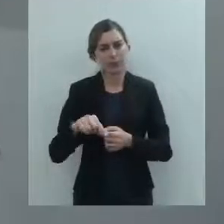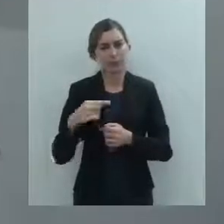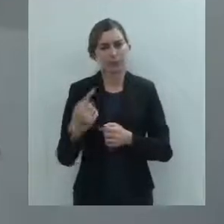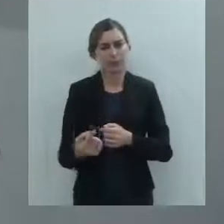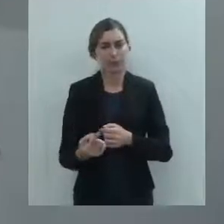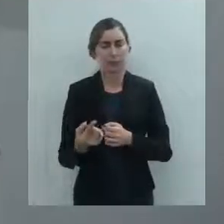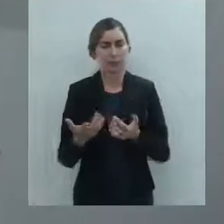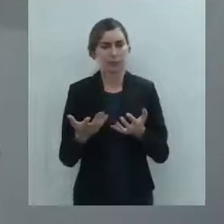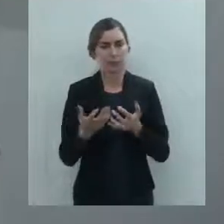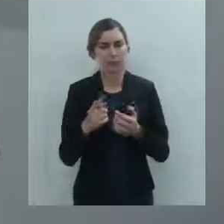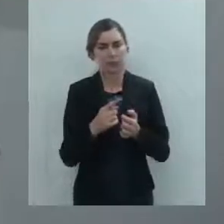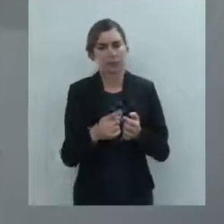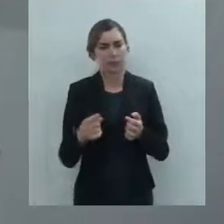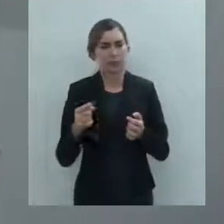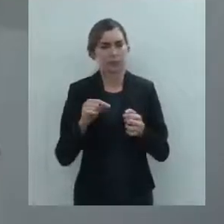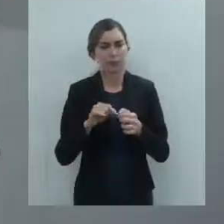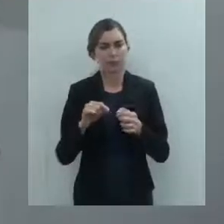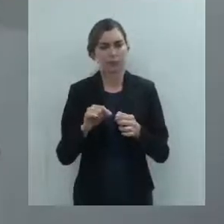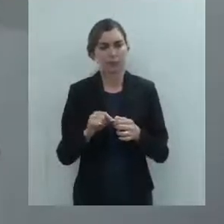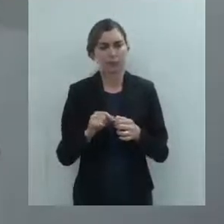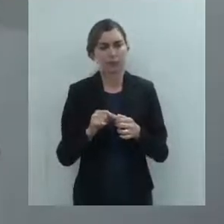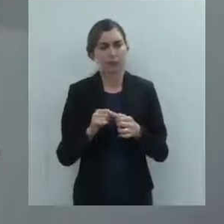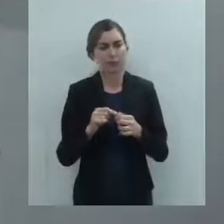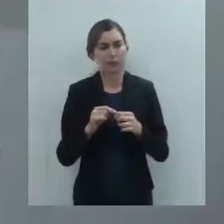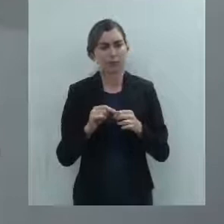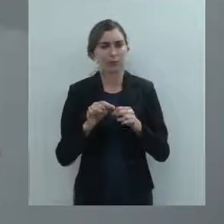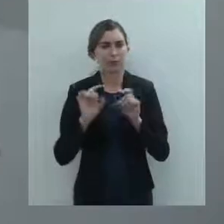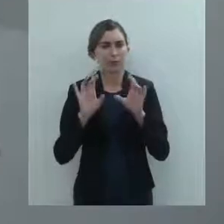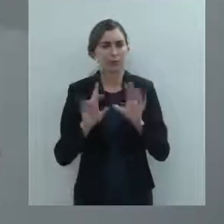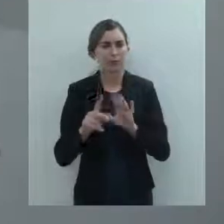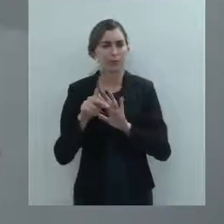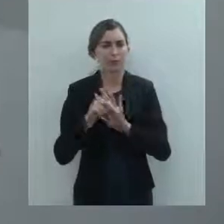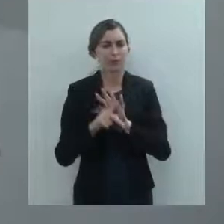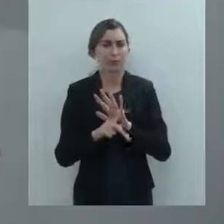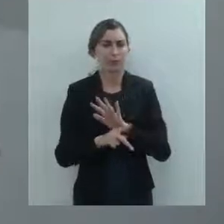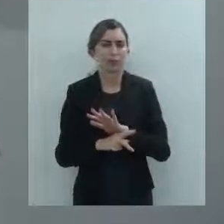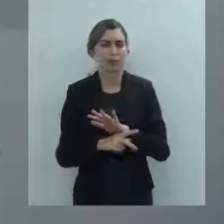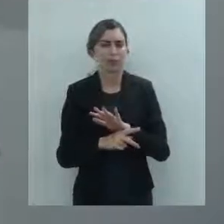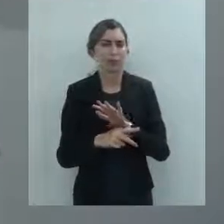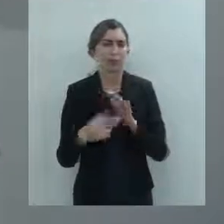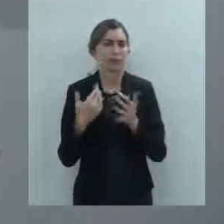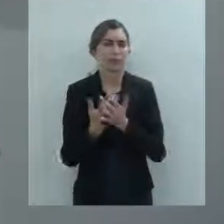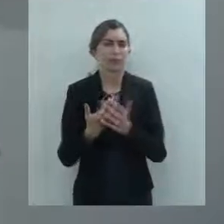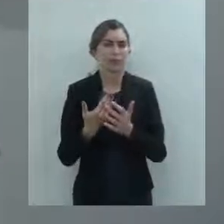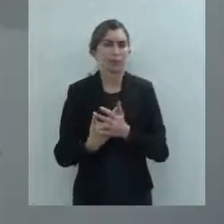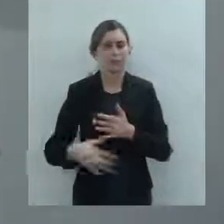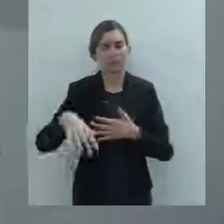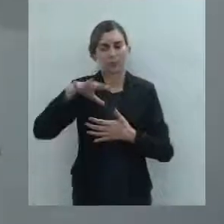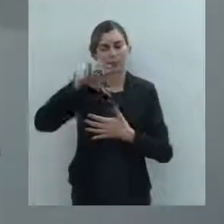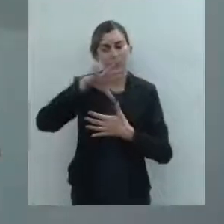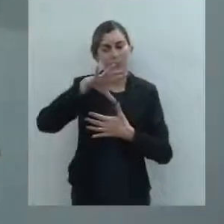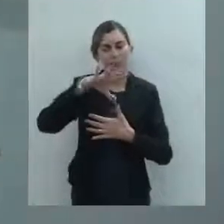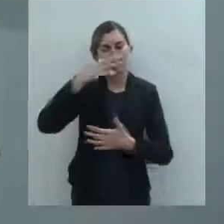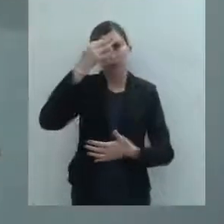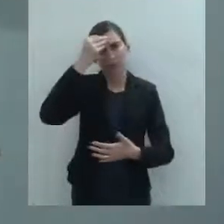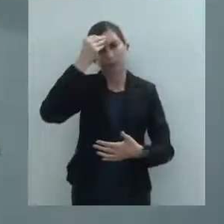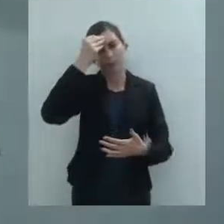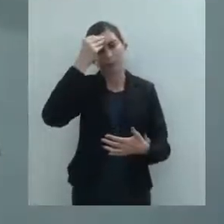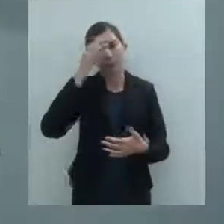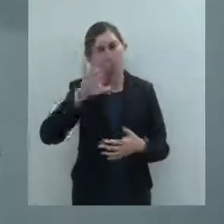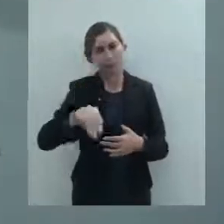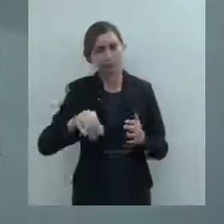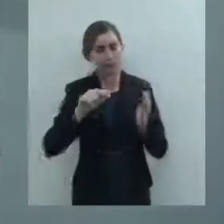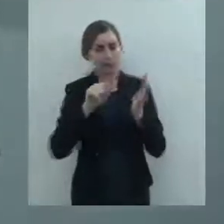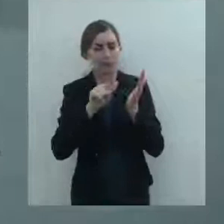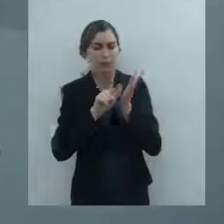eu quero que você faça o espécie de pano diabo quando ela não culpo mapa mental você vai